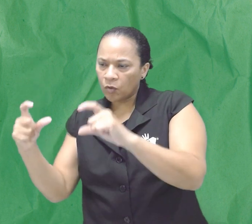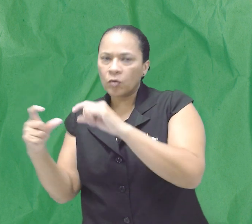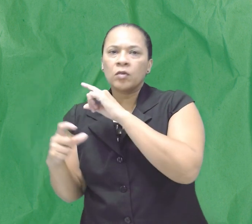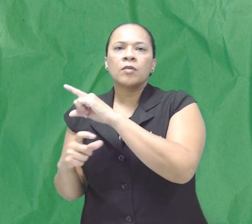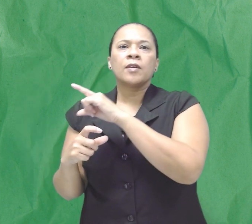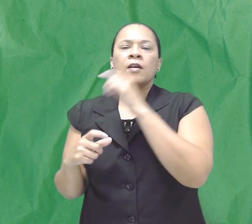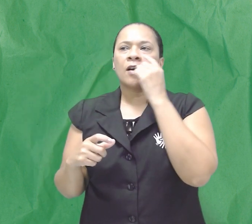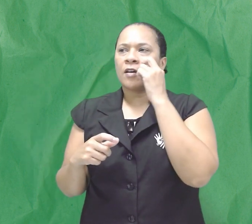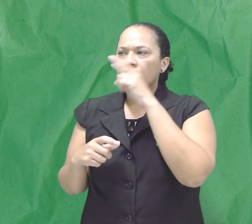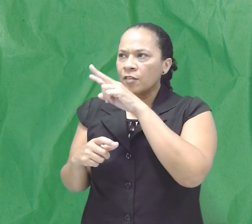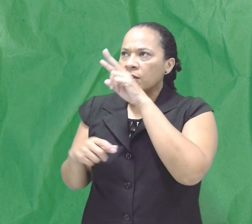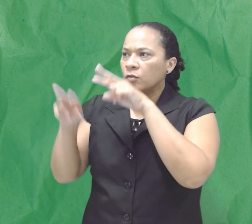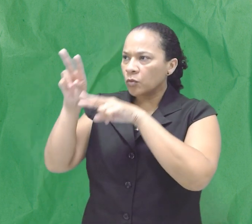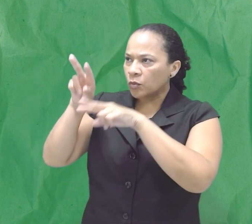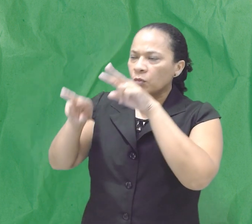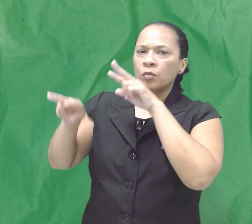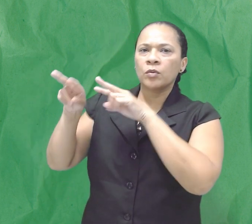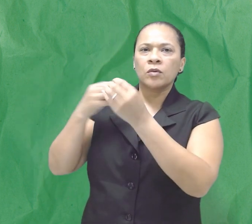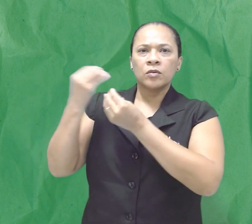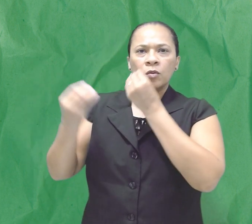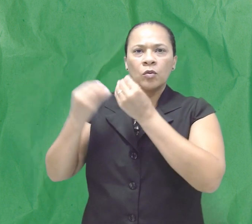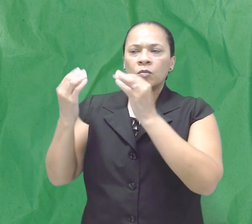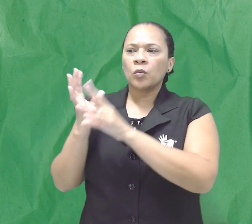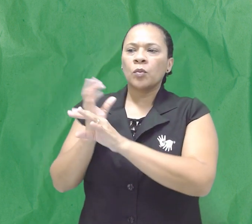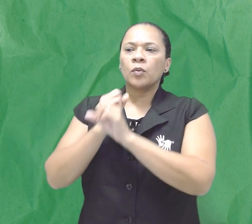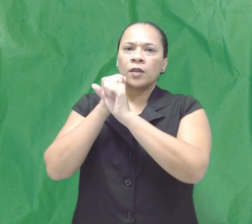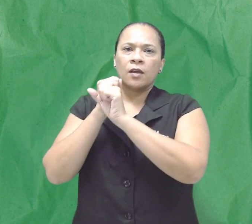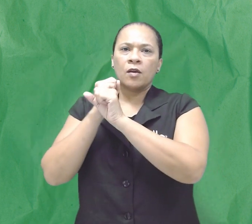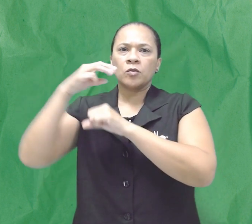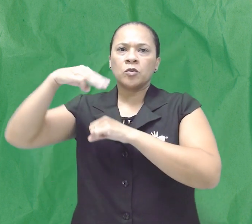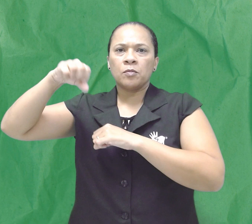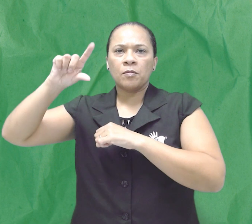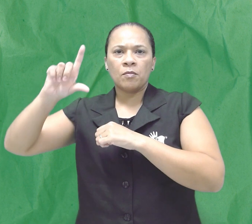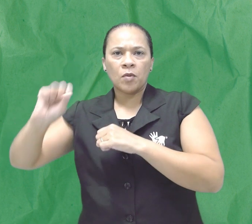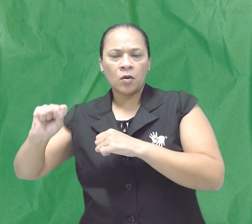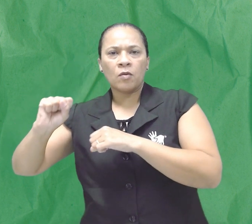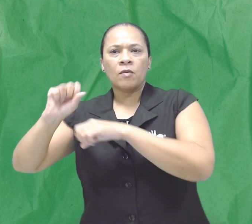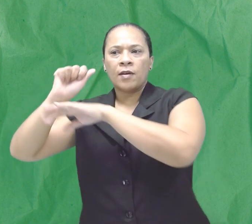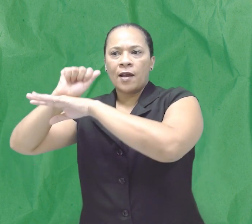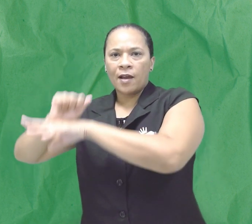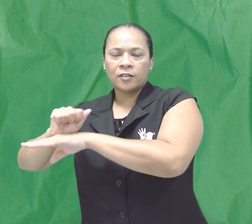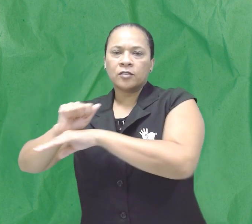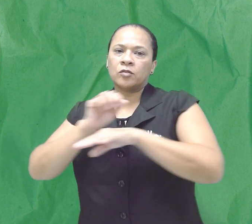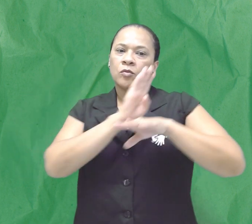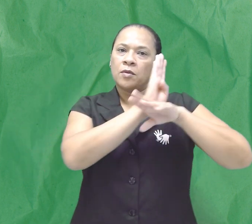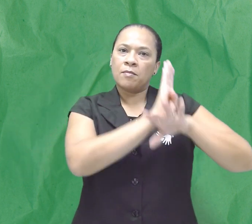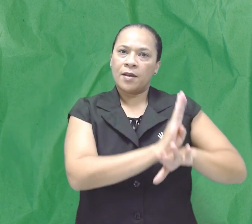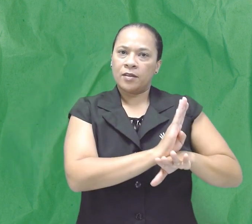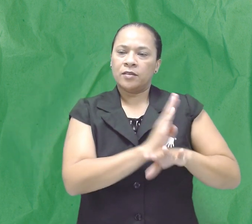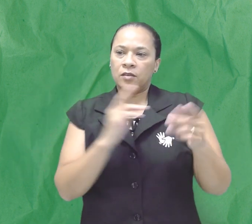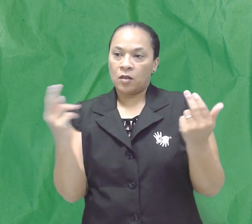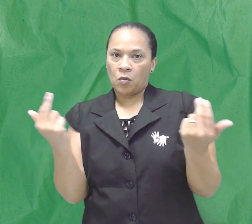o ponto estequiométrico, ou seja, a condição onde o número de mols de ácido e base ficam iguais,